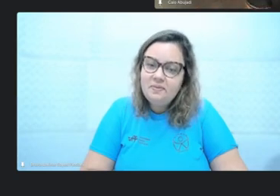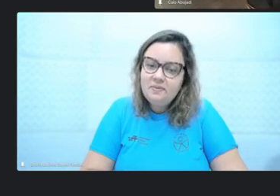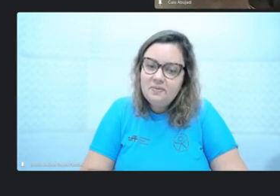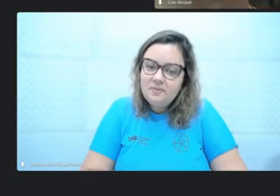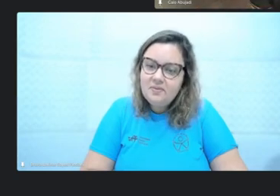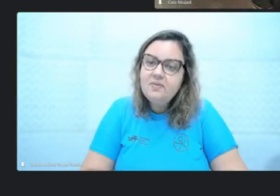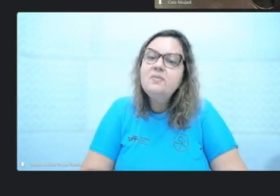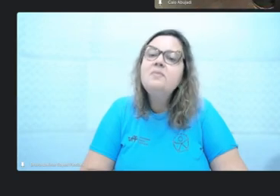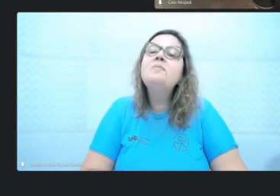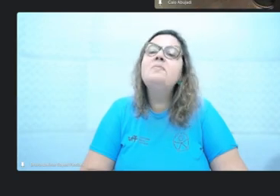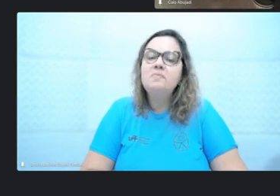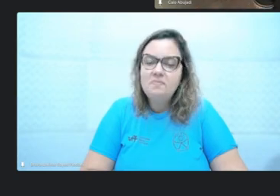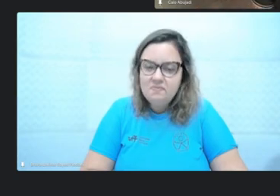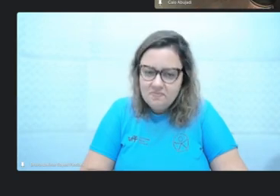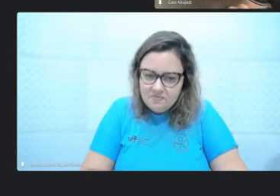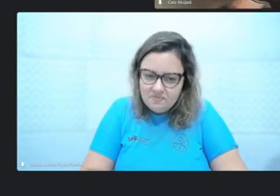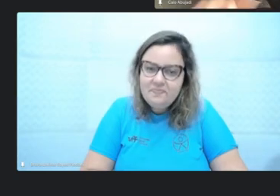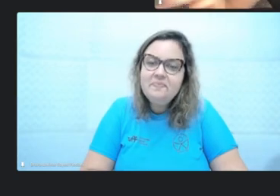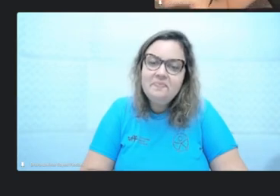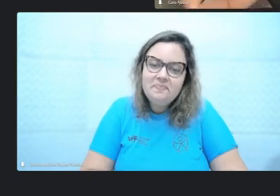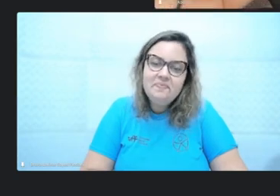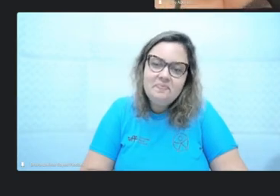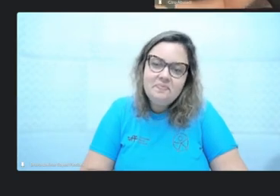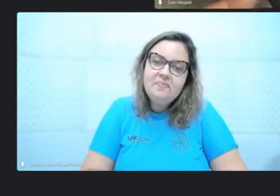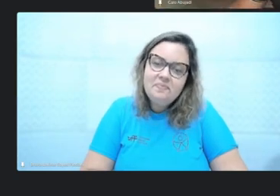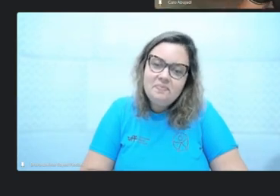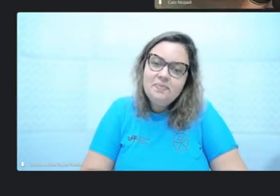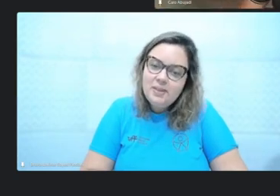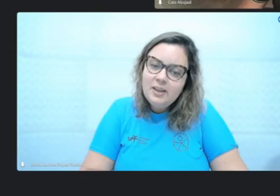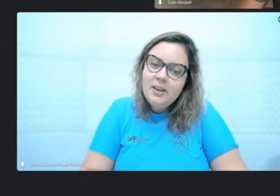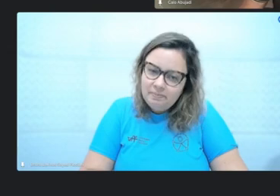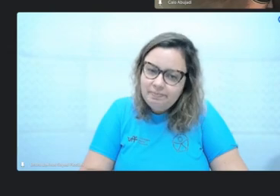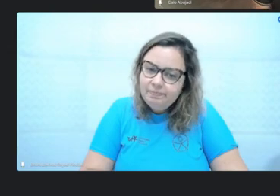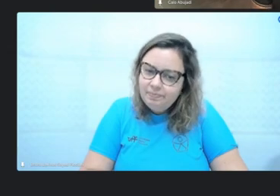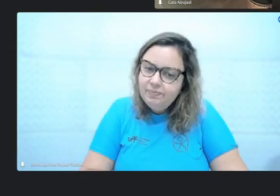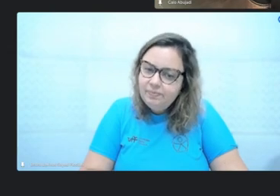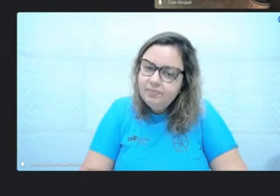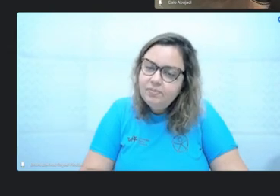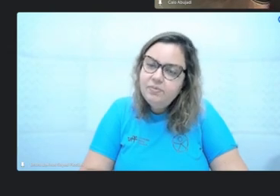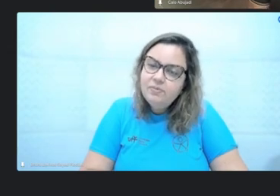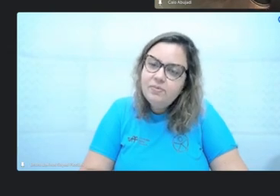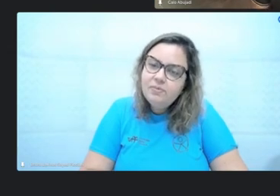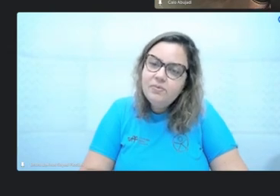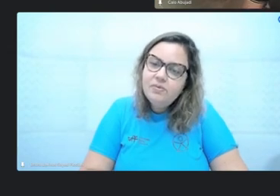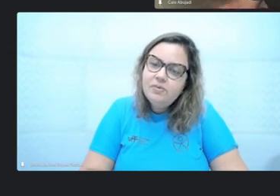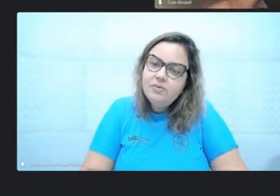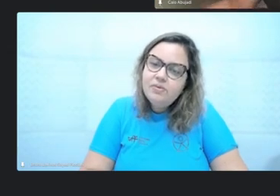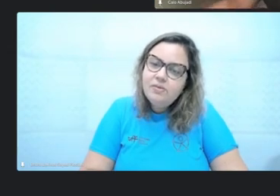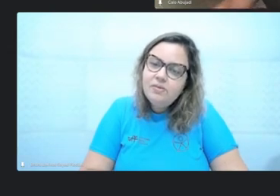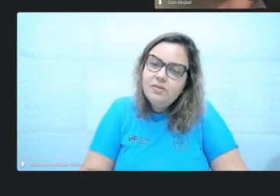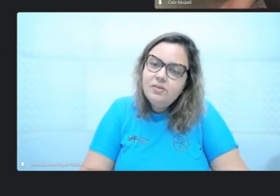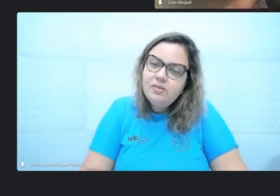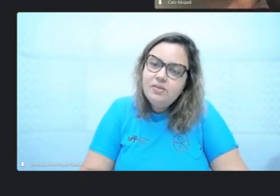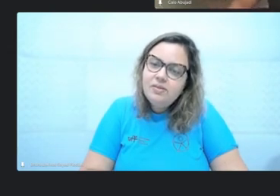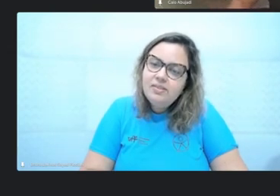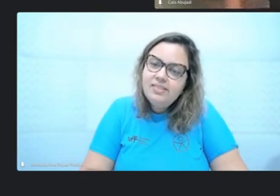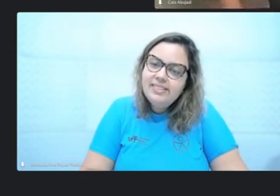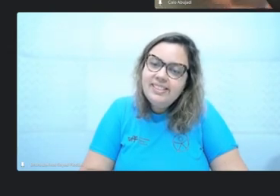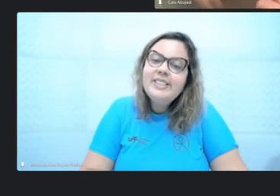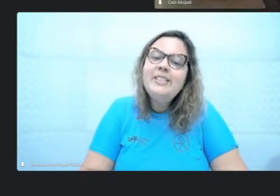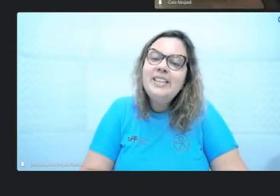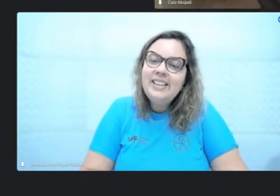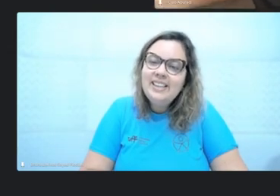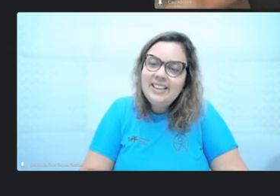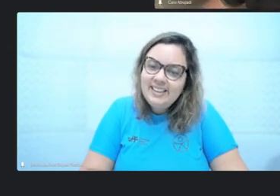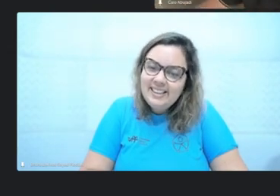grandes cientistas do Brasil, os grandes ambientes de cuidado, né, do Brasil. Sim. Lógico que se a gente pudesse colocar todo mundo, a gente